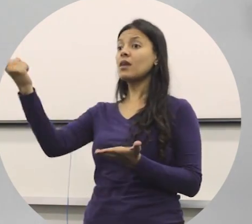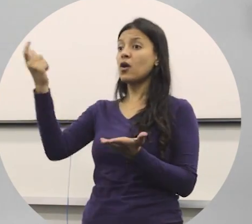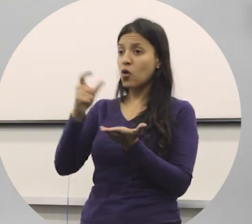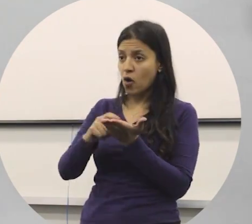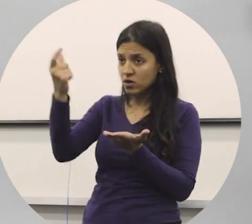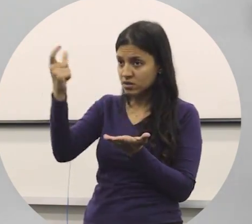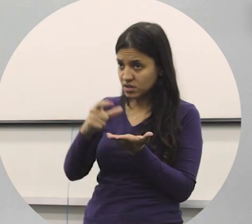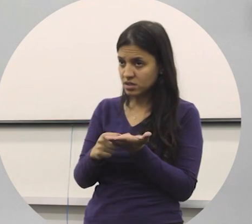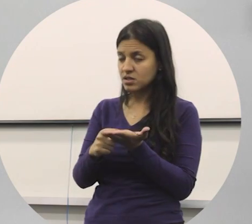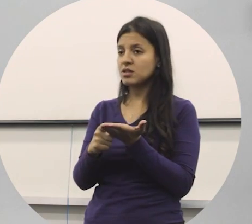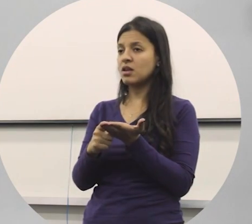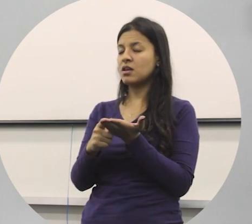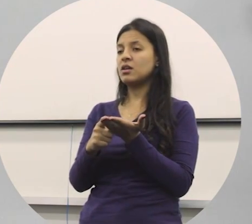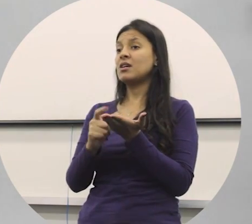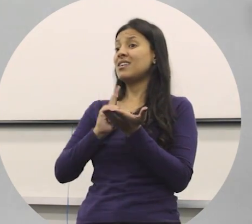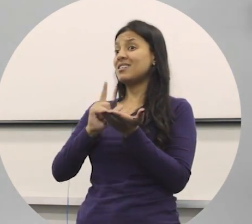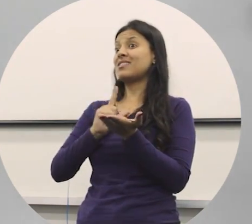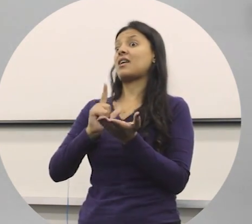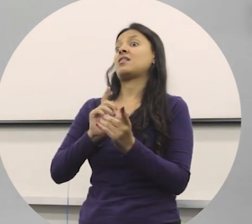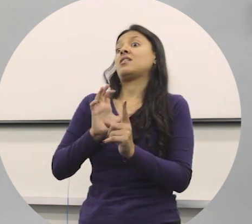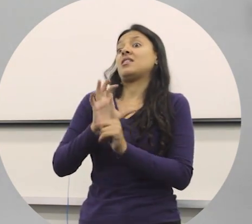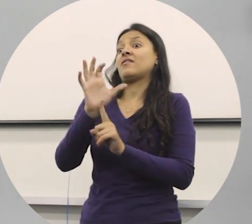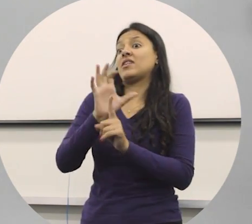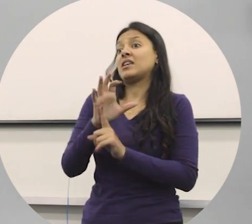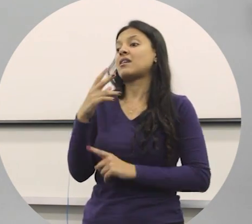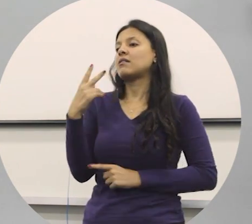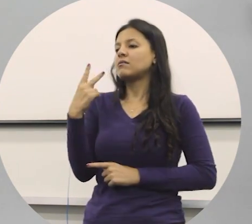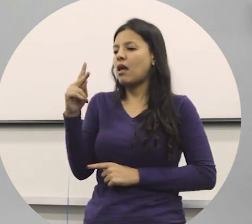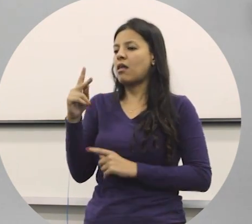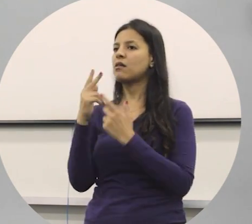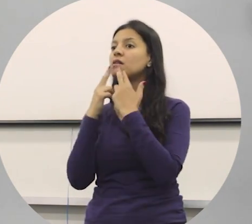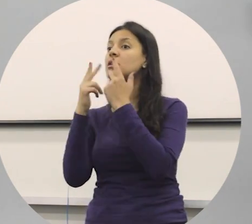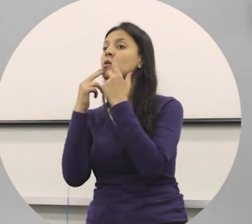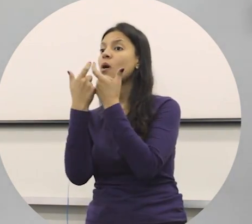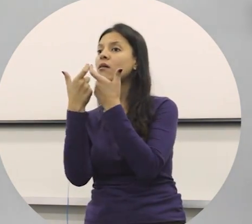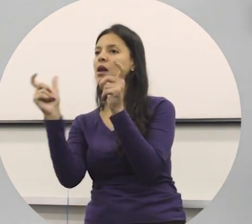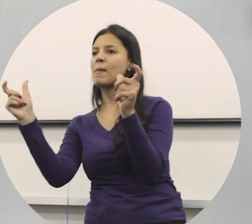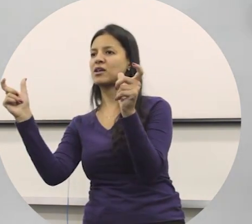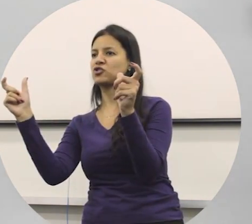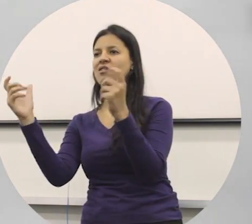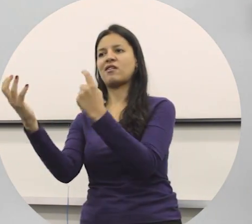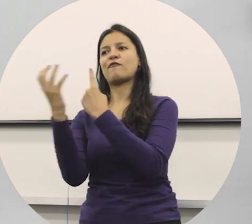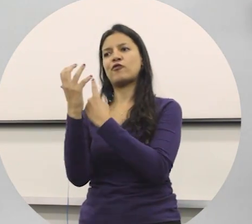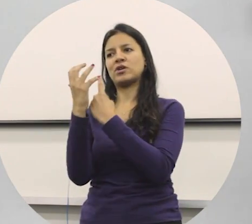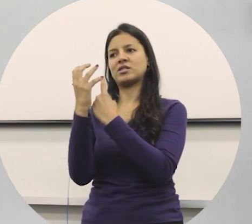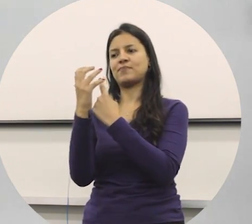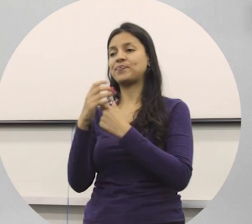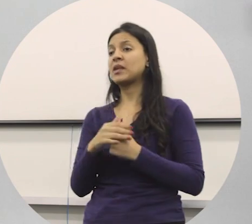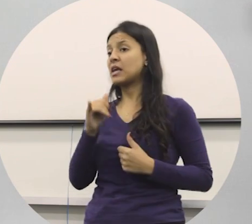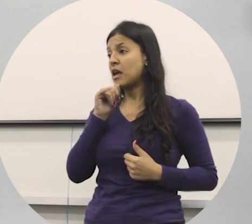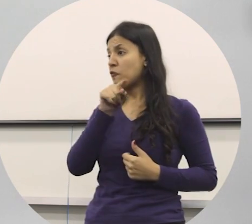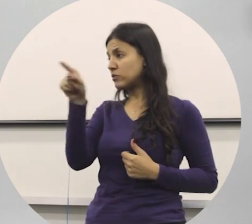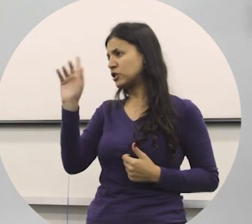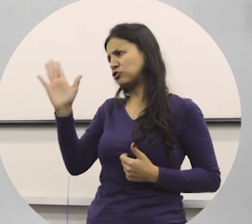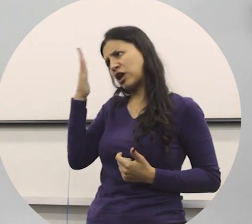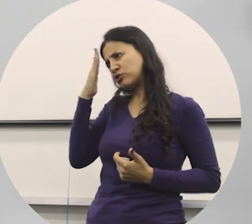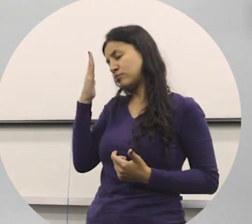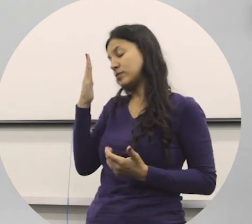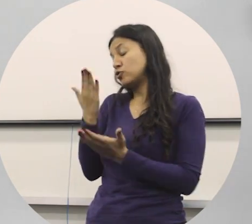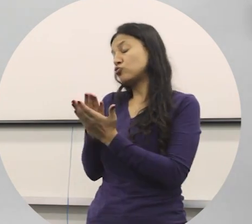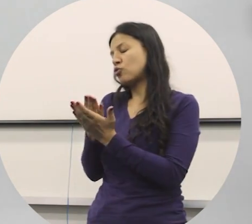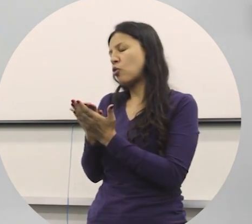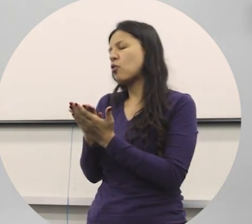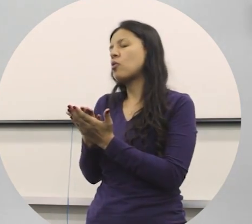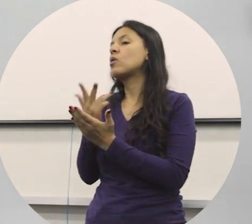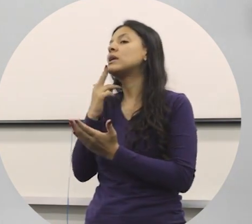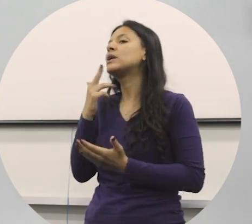e nessa... dessa gramática da língua. Então, vocês já devem... quem estudou língua aqui algum dia, já o